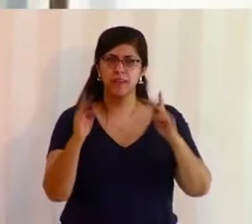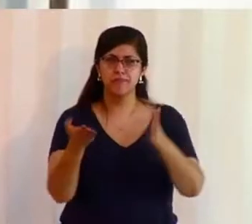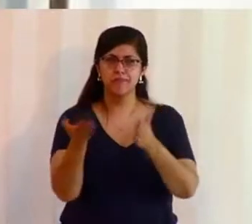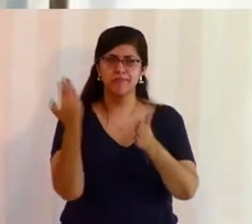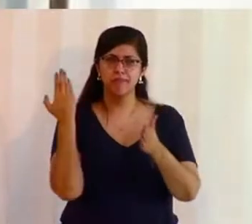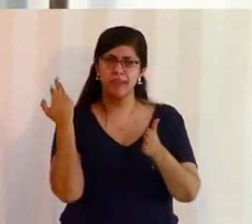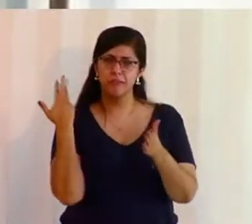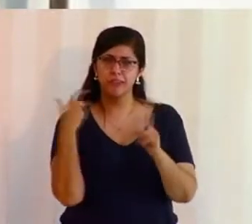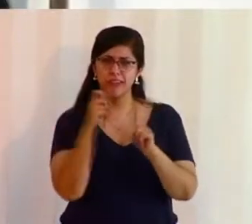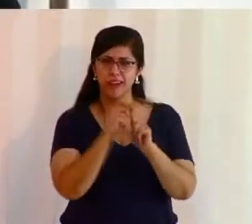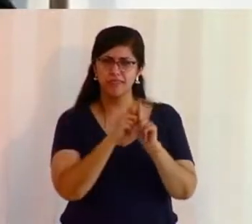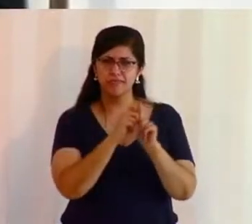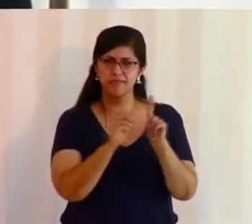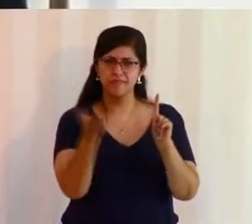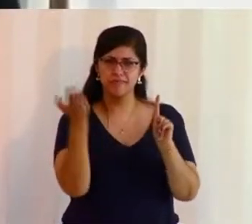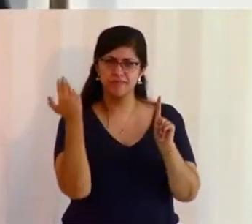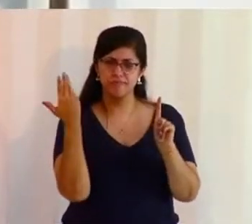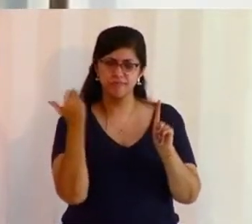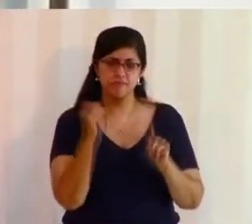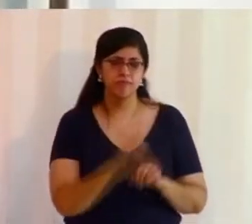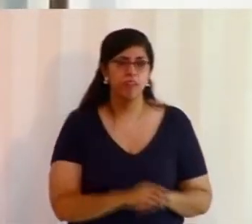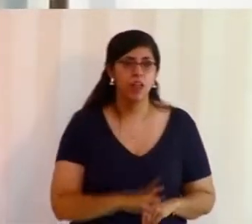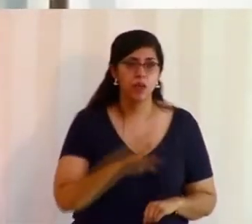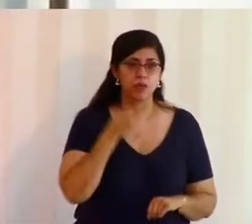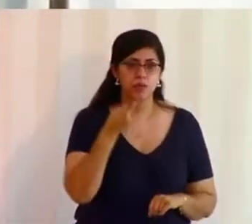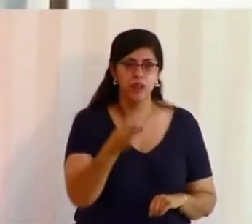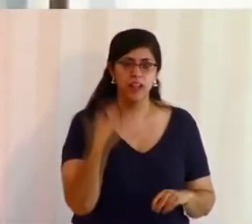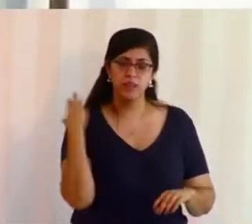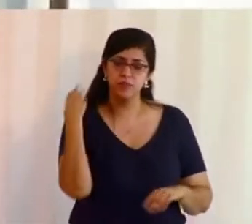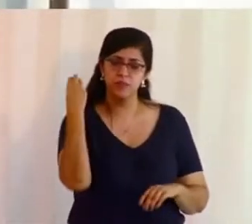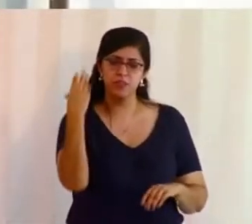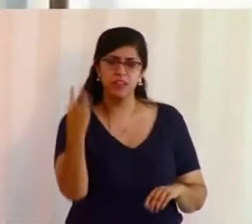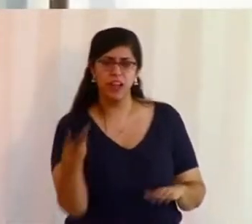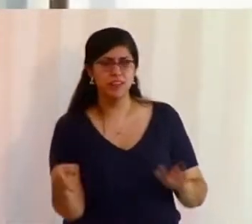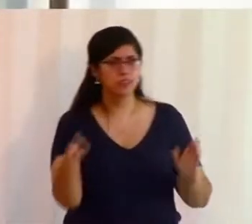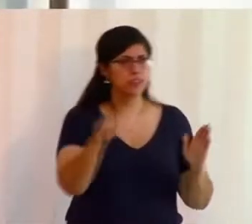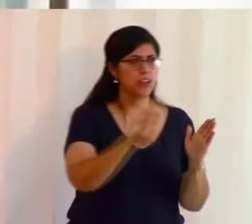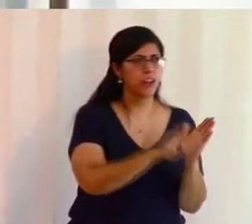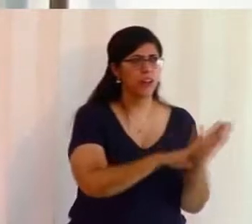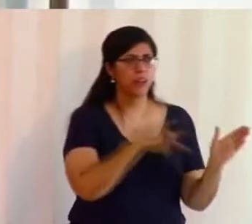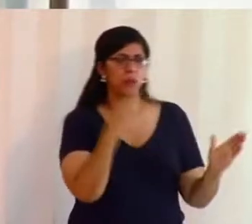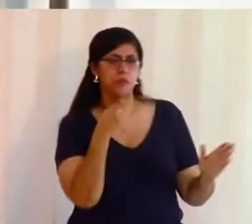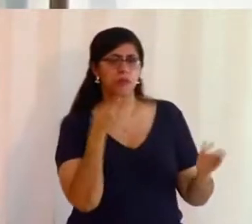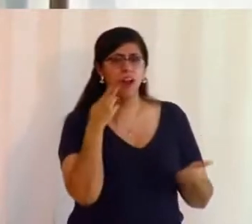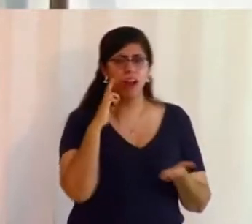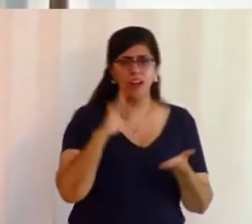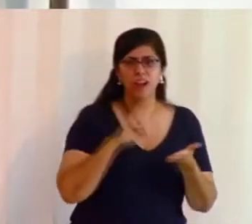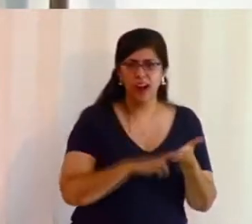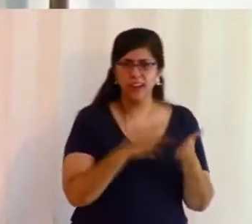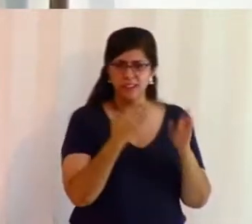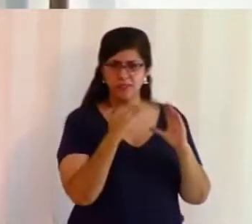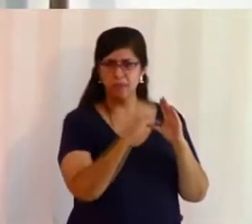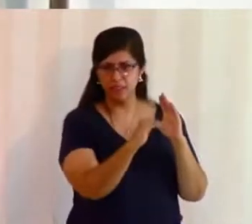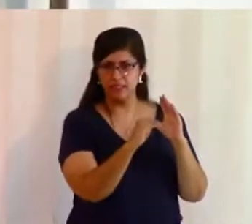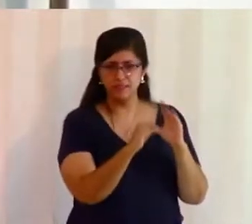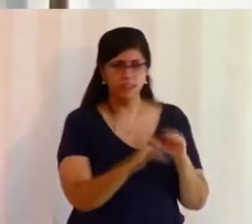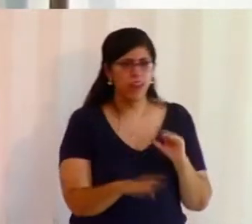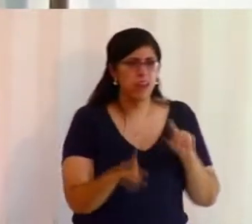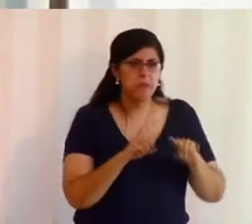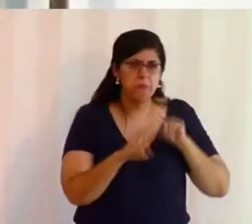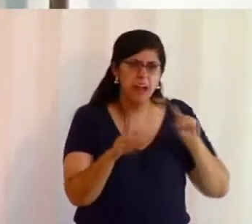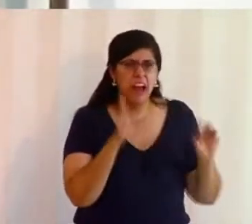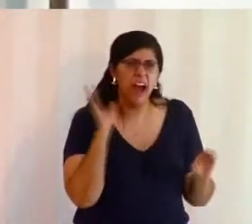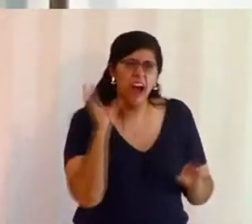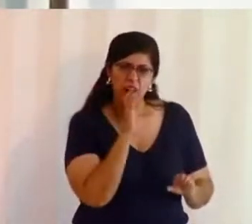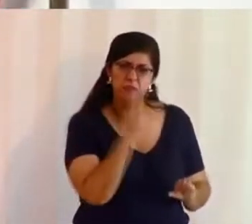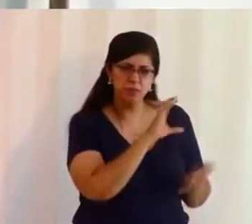Ele retorna a Antioquia, à base, e ele dá relatório aos irmãos, ele passa ali alguns dias, mas ele não permanece muitos dias em